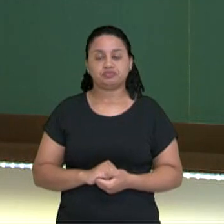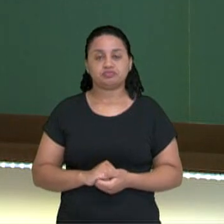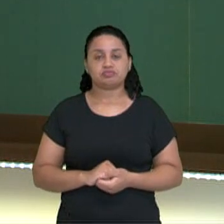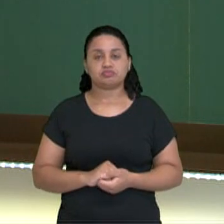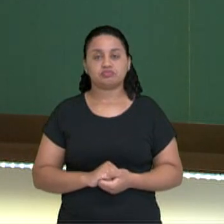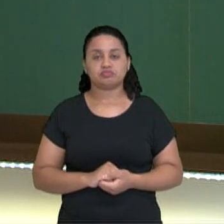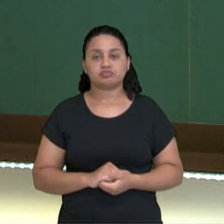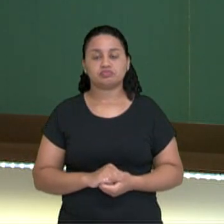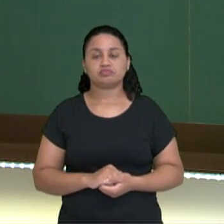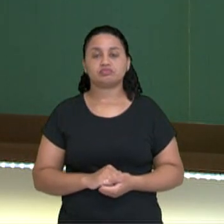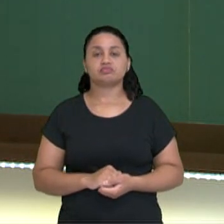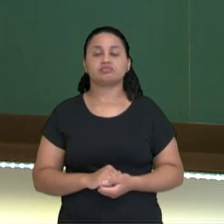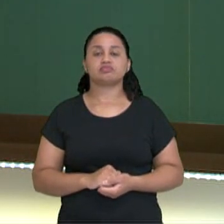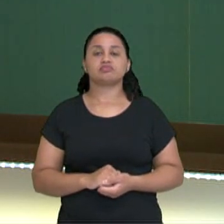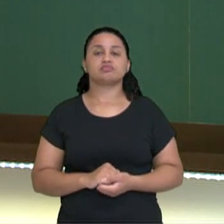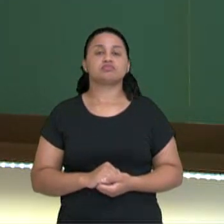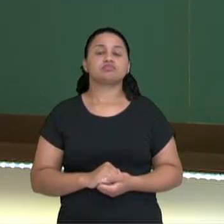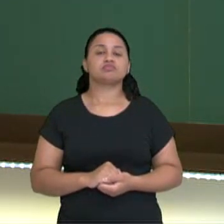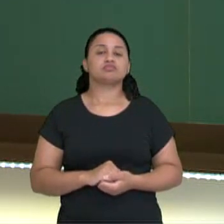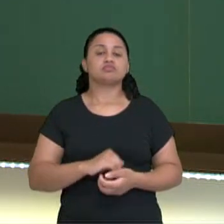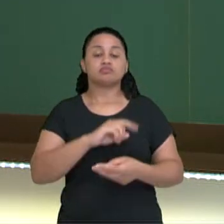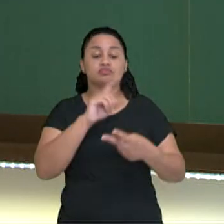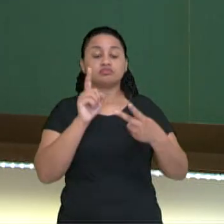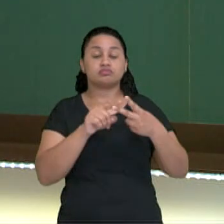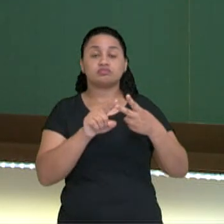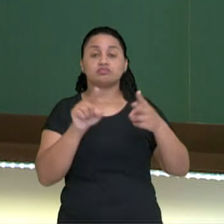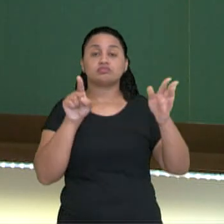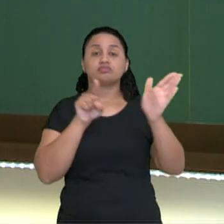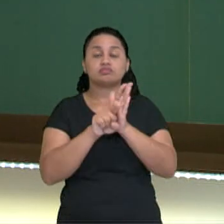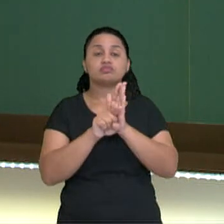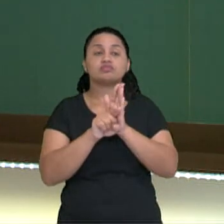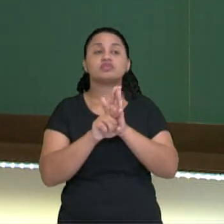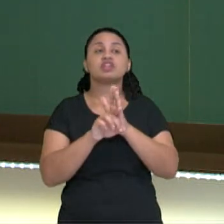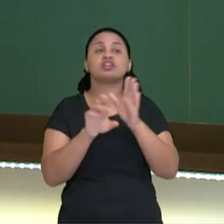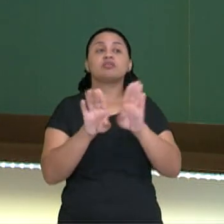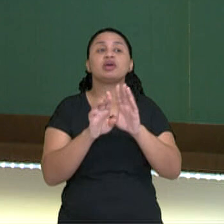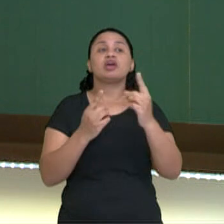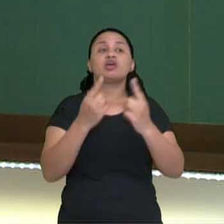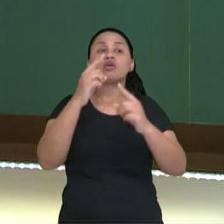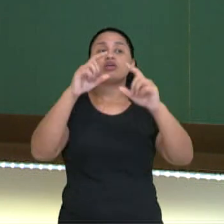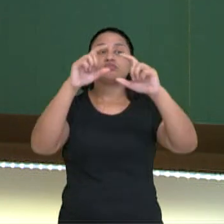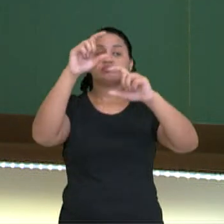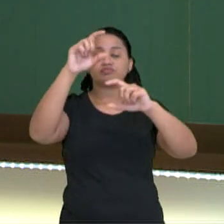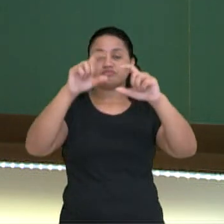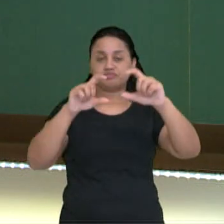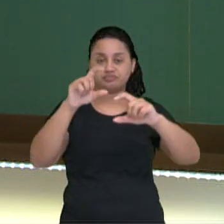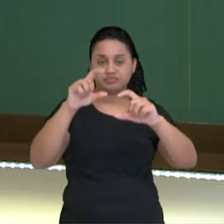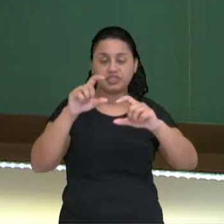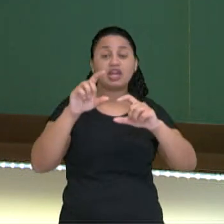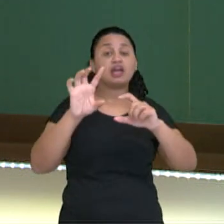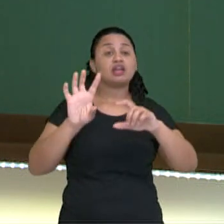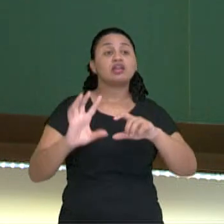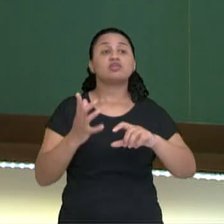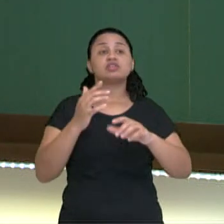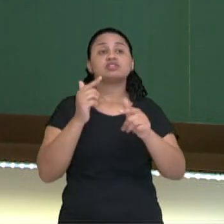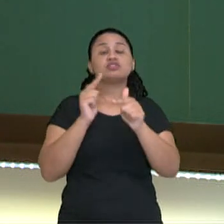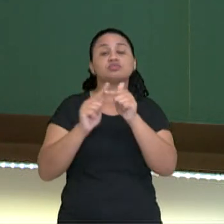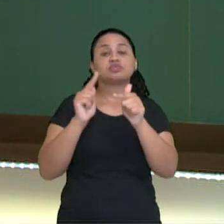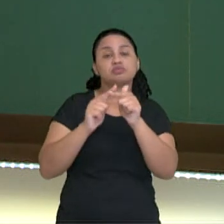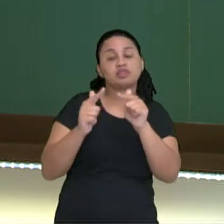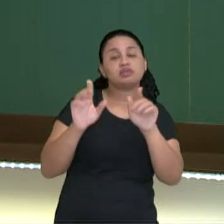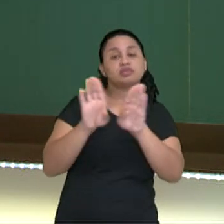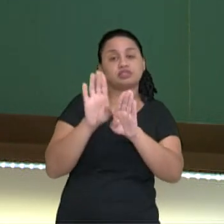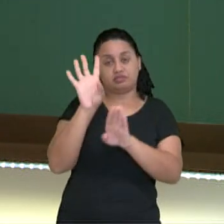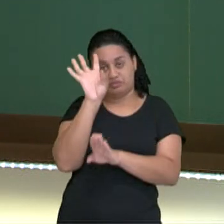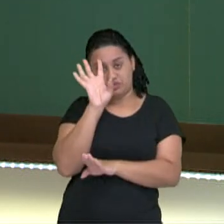the story and its solution? Em qual parágrafo aconteceu o problema da história e a solução